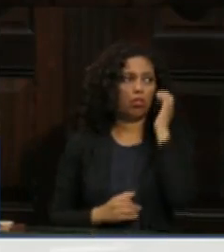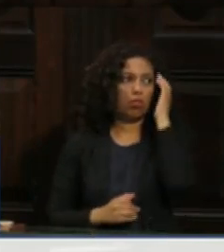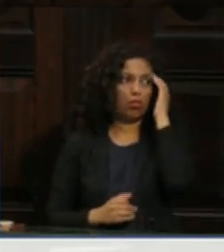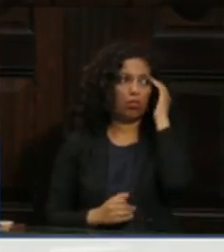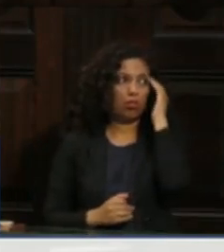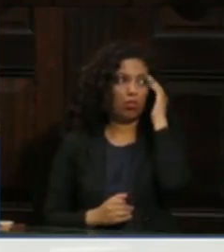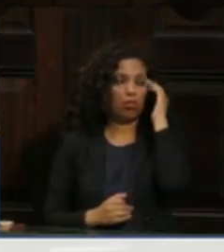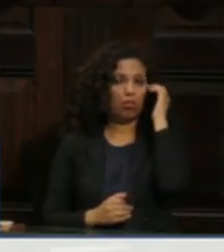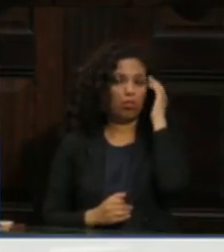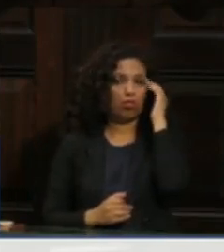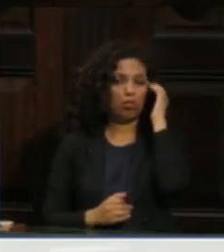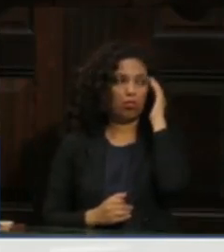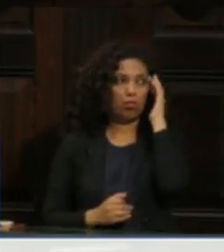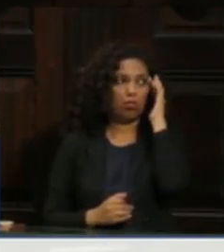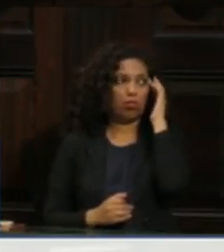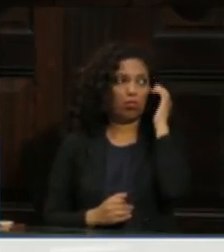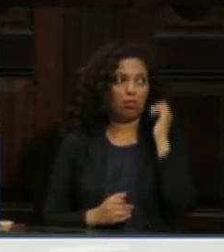sofrerá